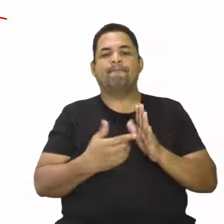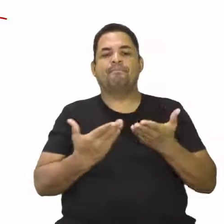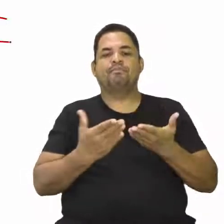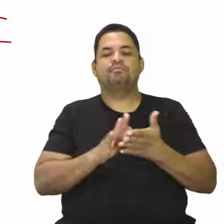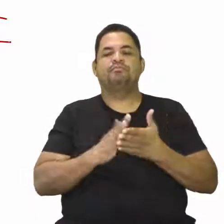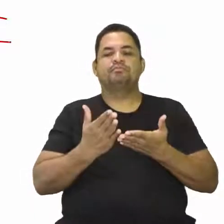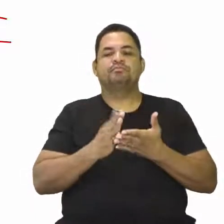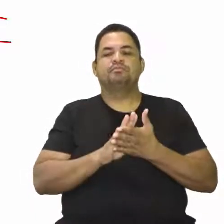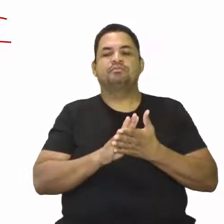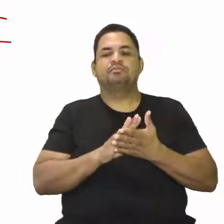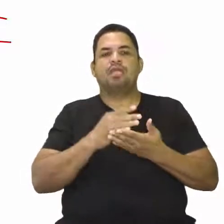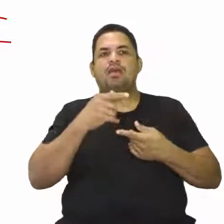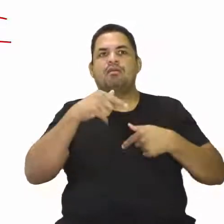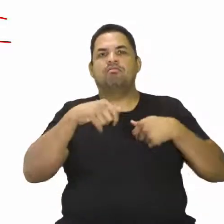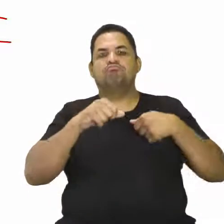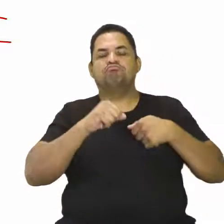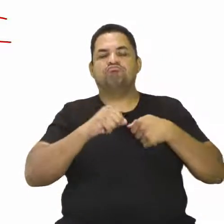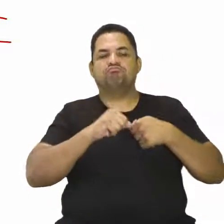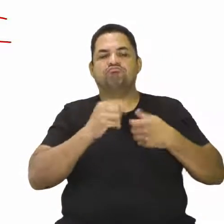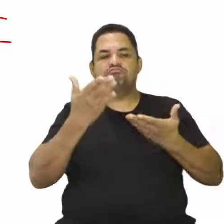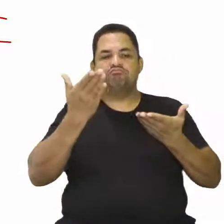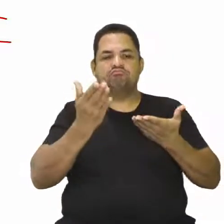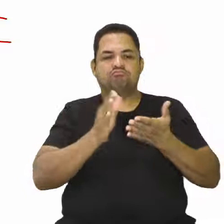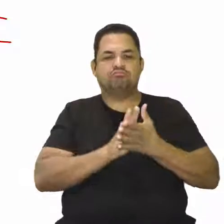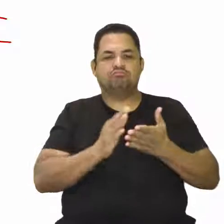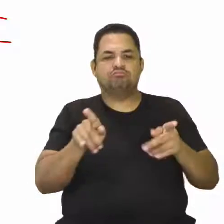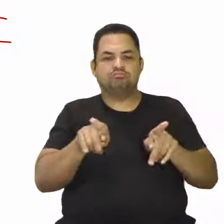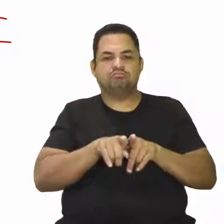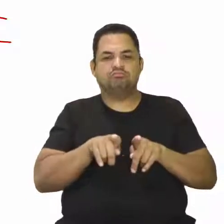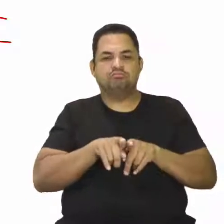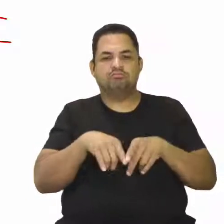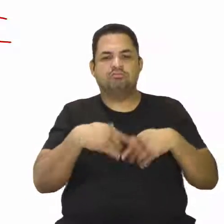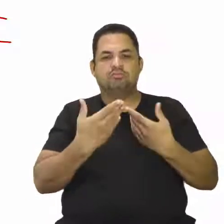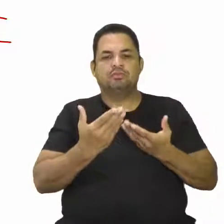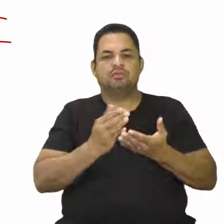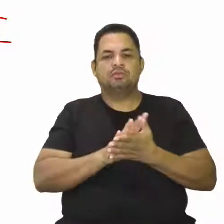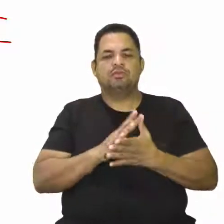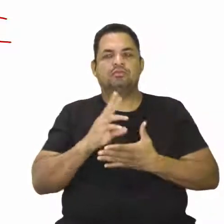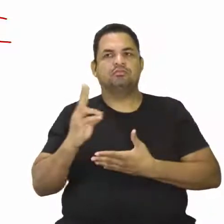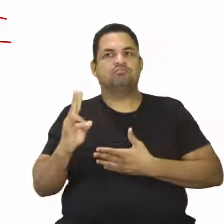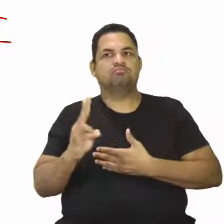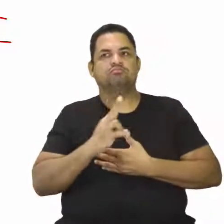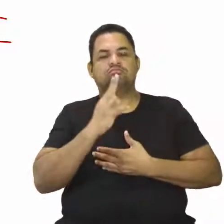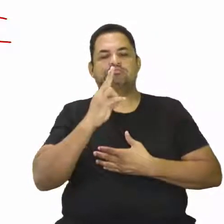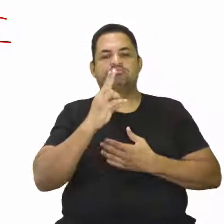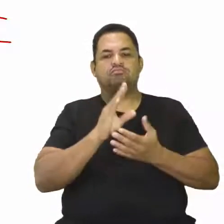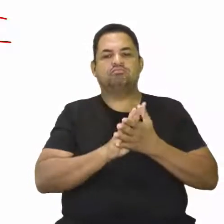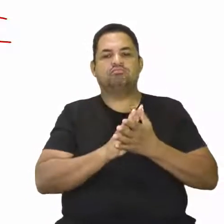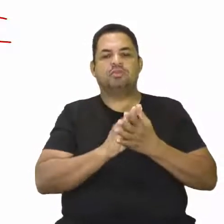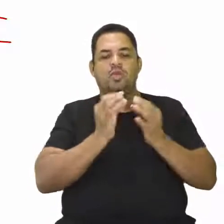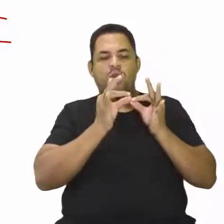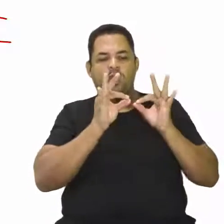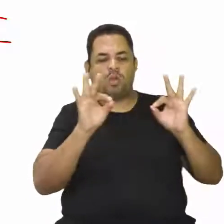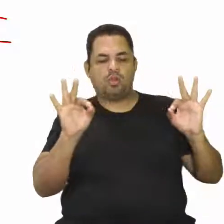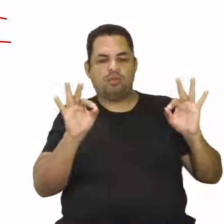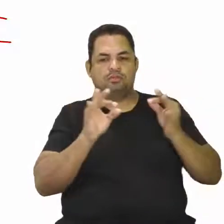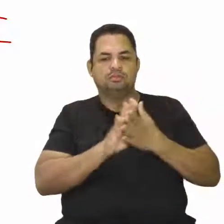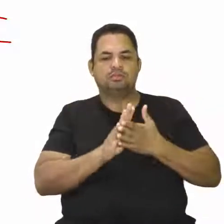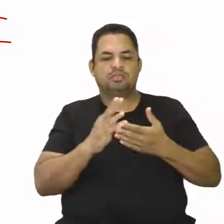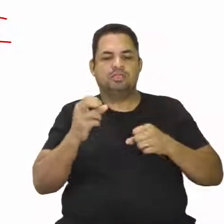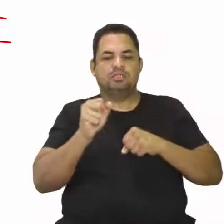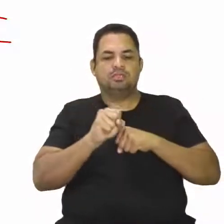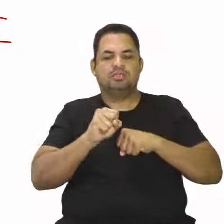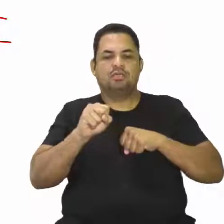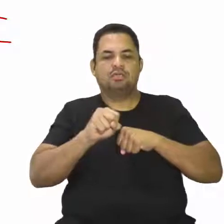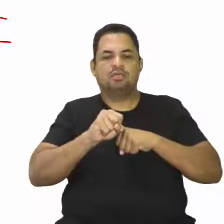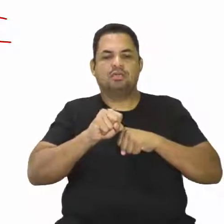se a ação foi realizada e também sobre o valor da oração, sendo que esse advérbio,